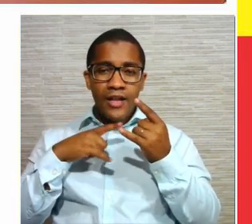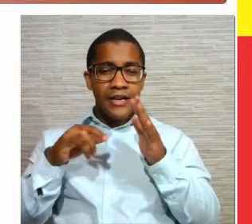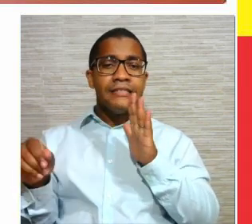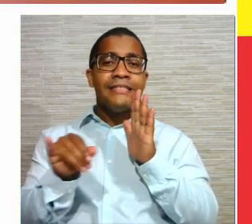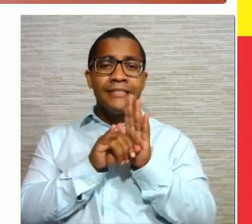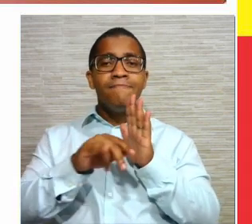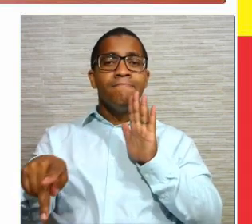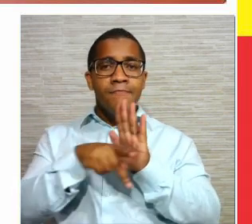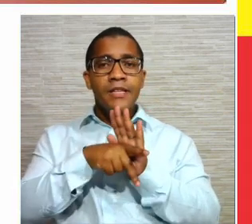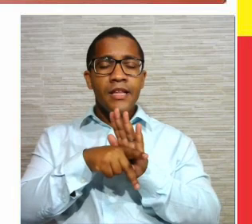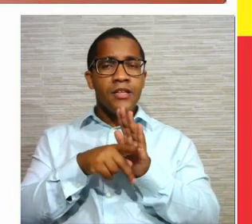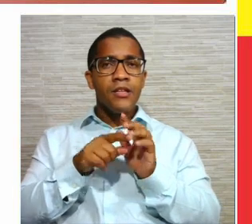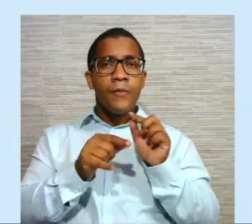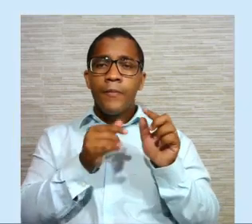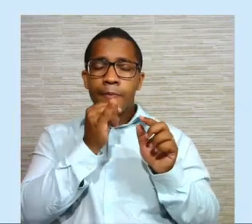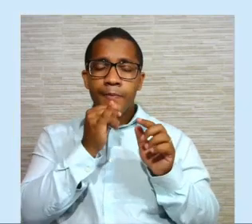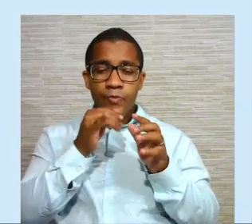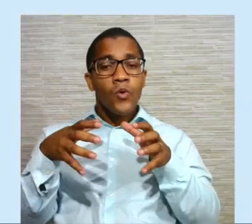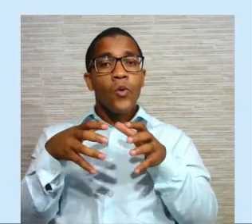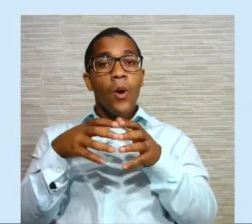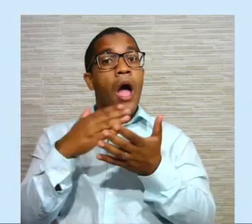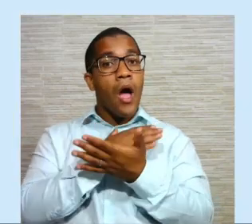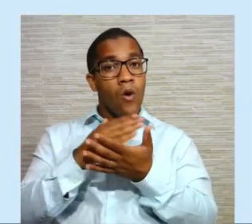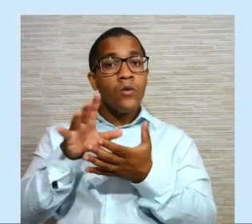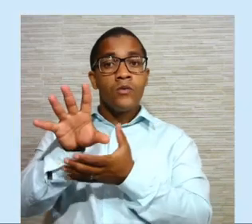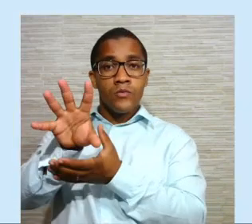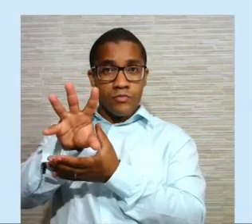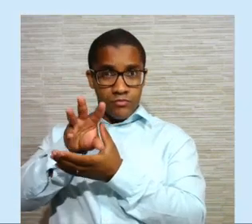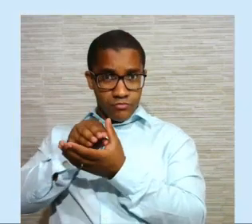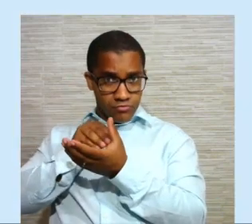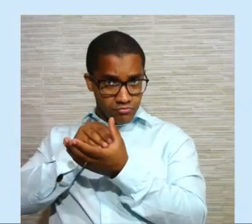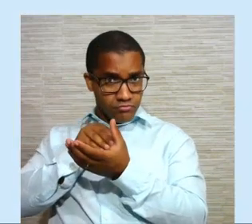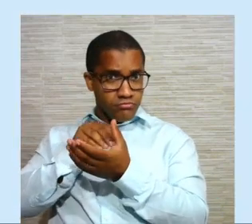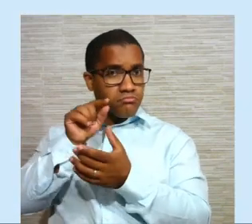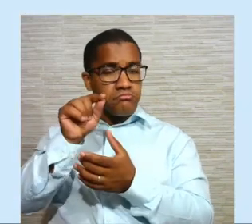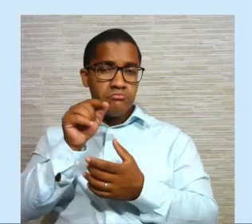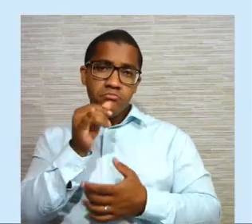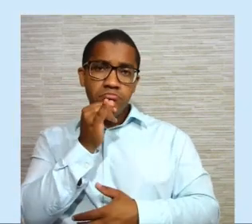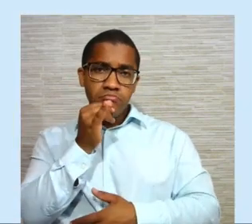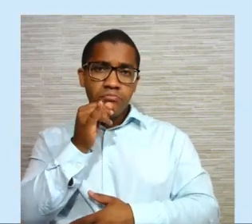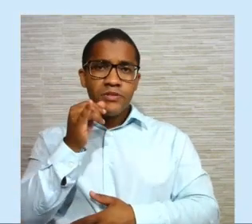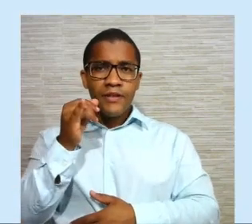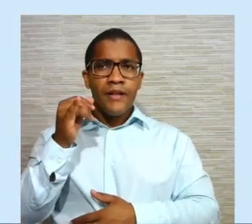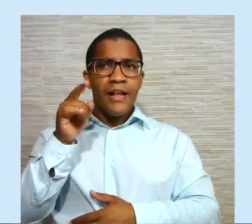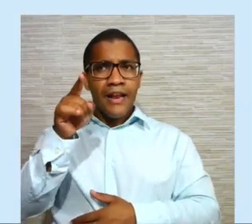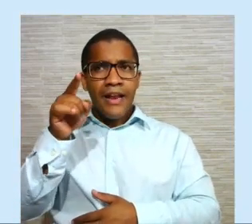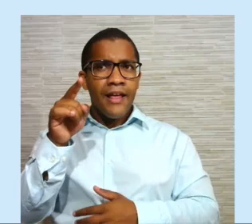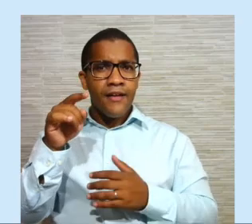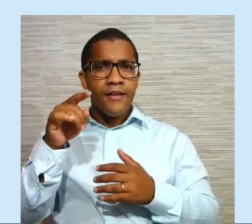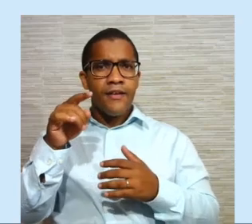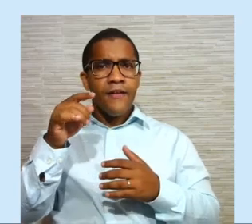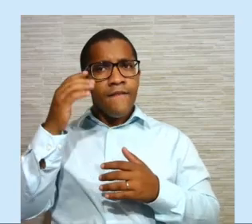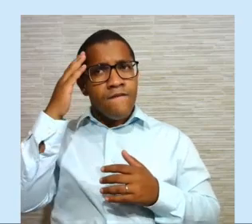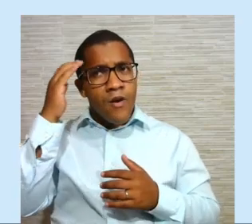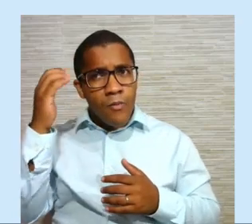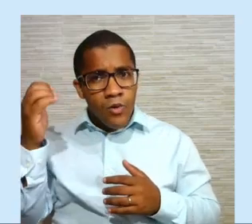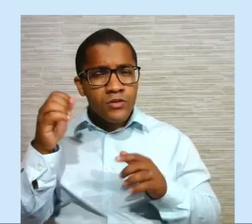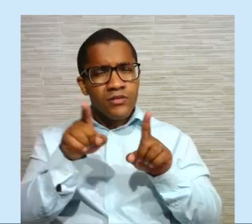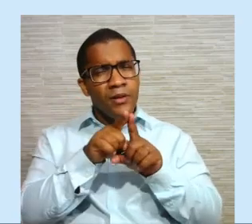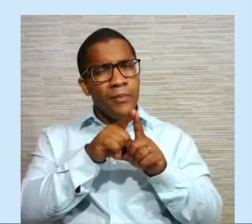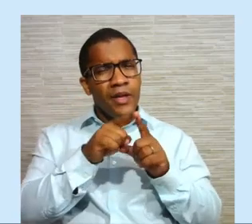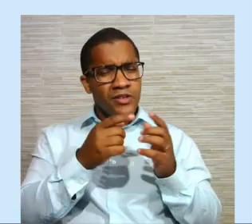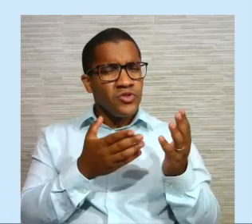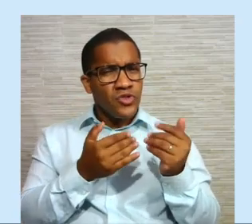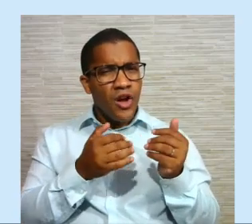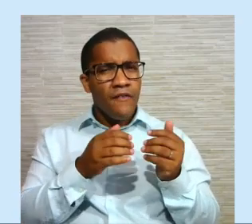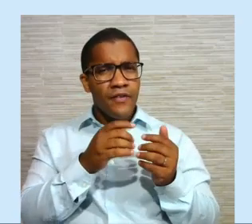de verdade. Porque muitas bandas, elas até copiavam, vamos dizer, bandas que faziam sucesso, até a Jovem Guarda